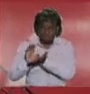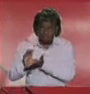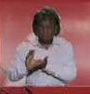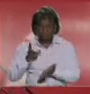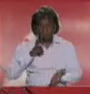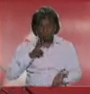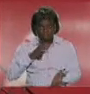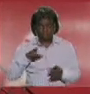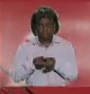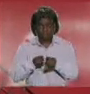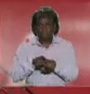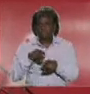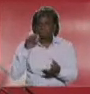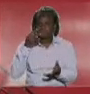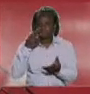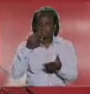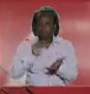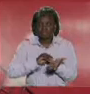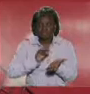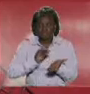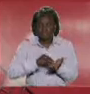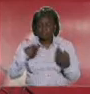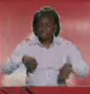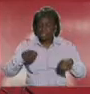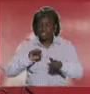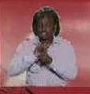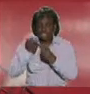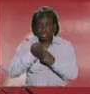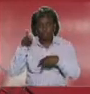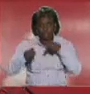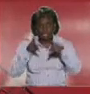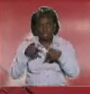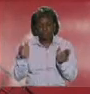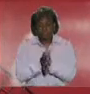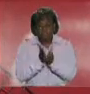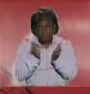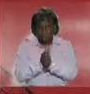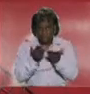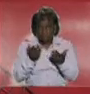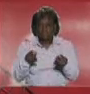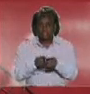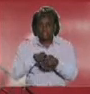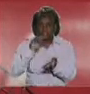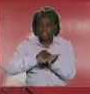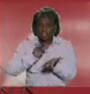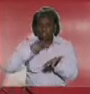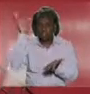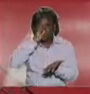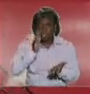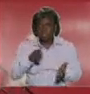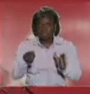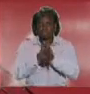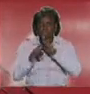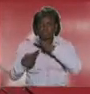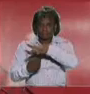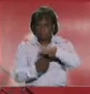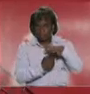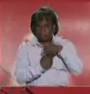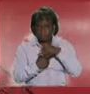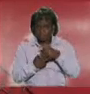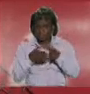privado e filantropia, mostram-se insuficientes para atender às demandas sociais da população de baixa renda e as carências do Brasil na